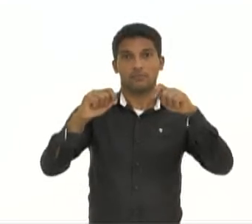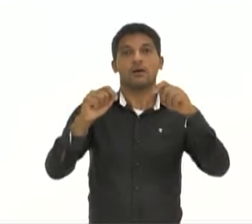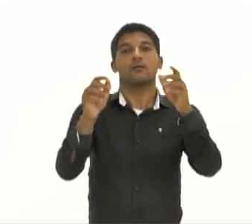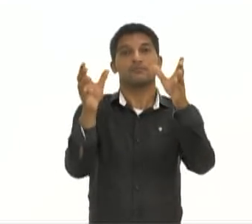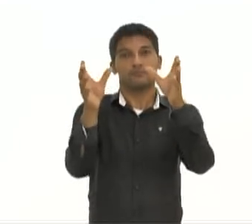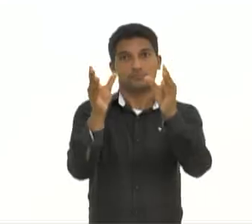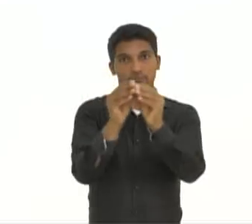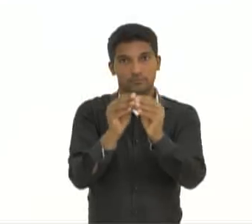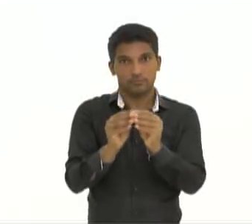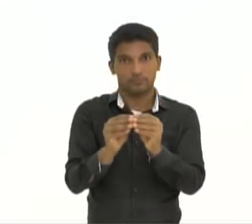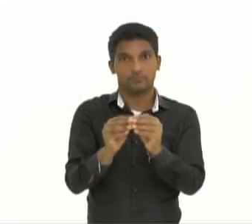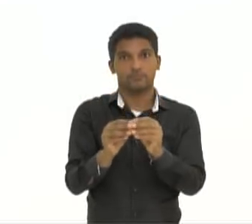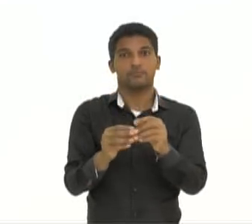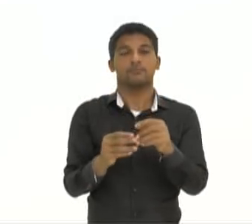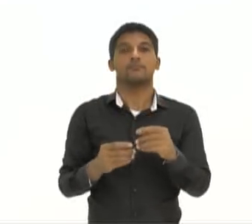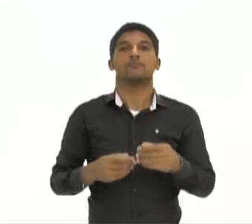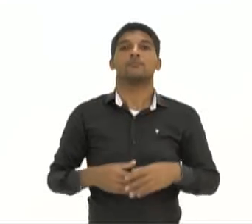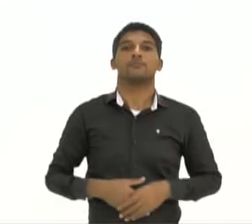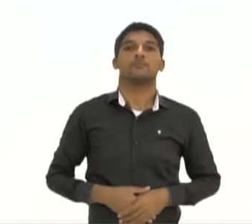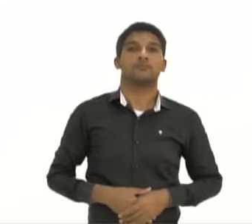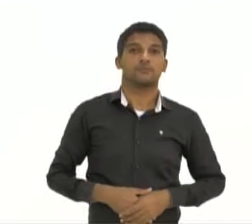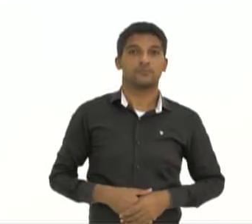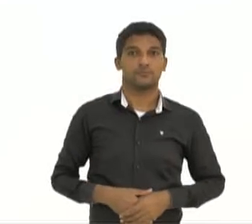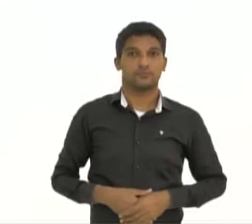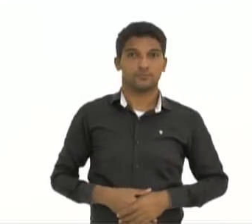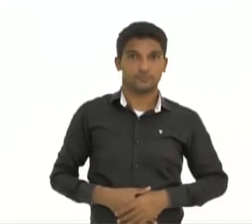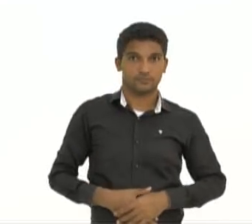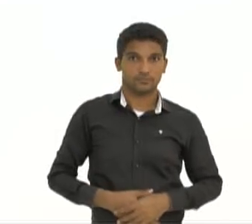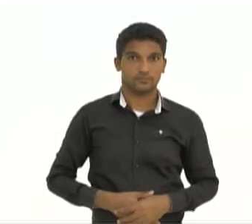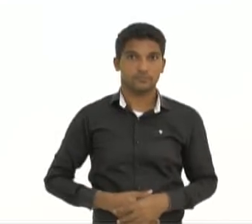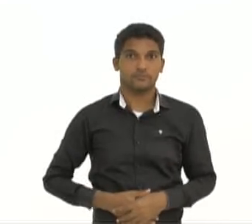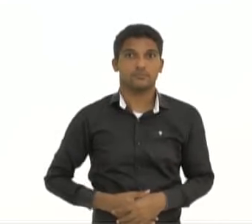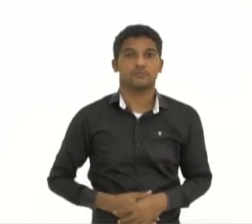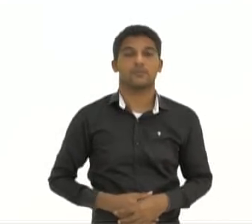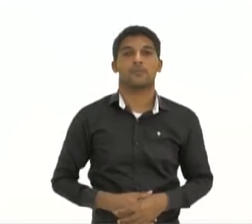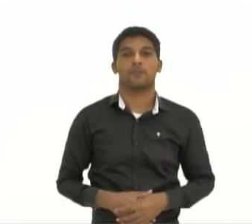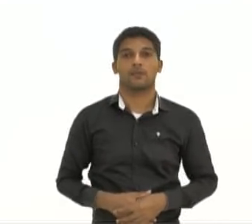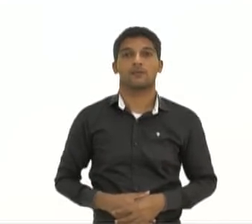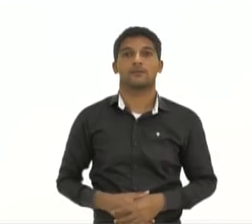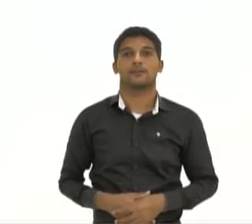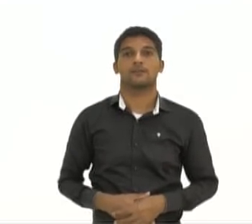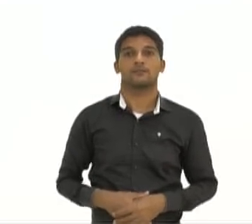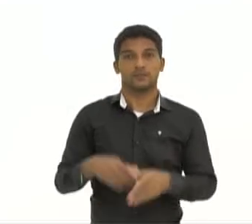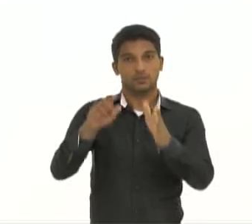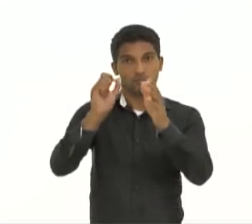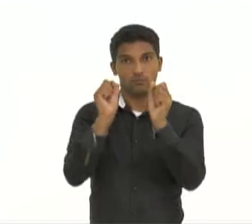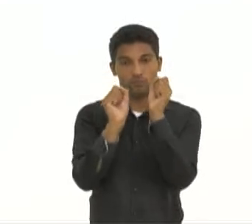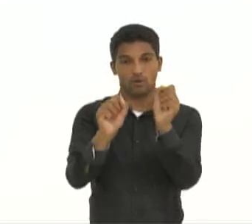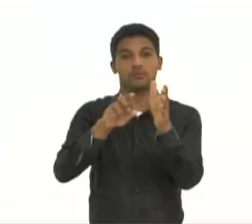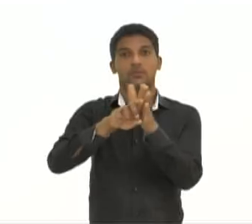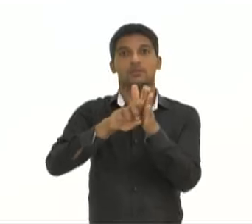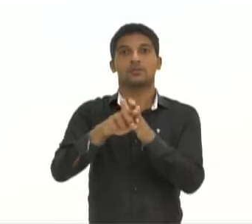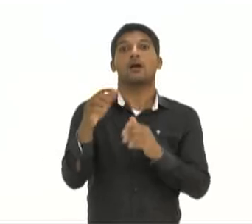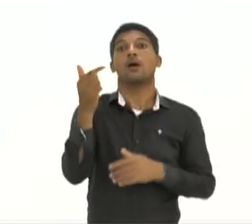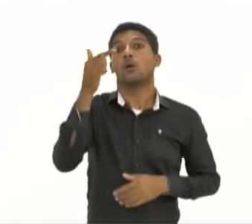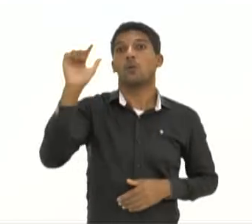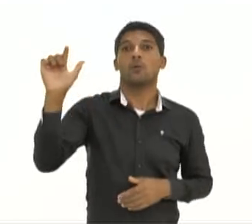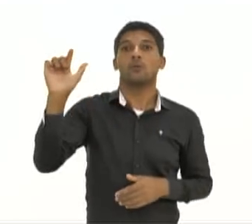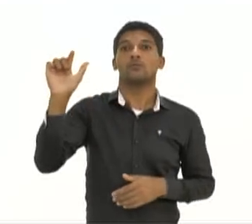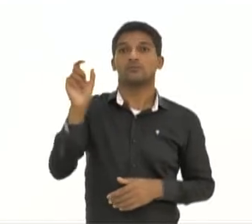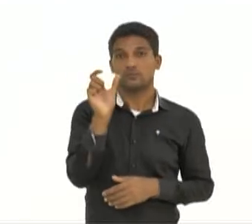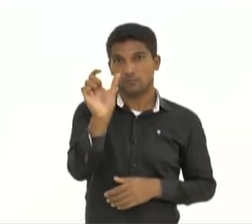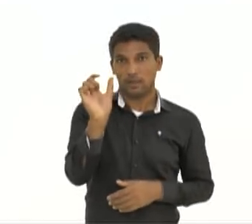excelentíssimo senhor, né? Ficaria EXMO ponto, né? Vocês teriam a possibilidade de pesquisar outras palavras ali que